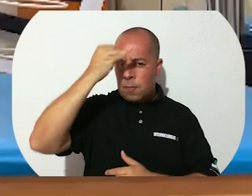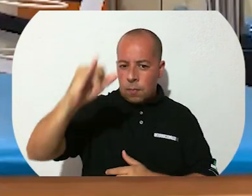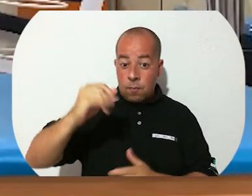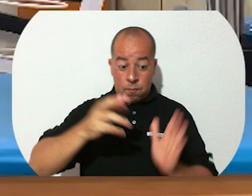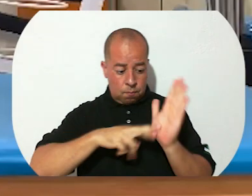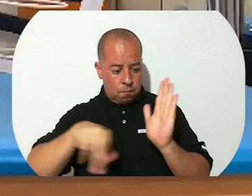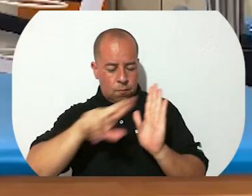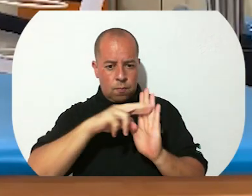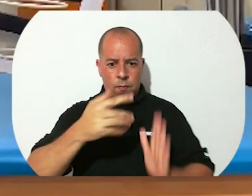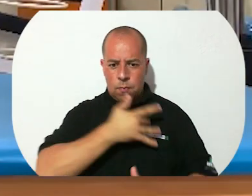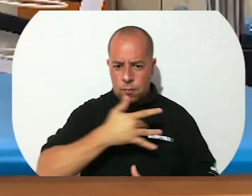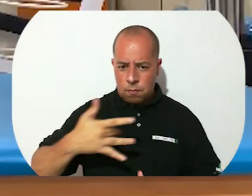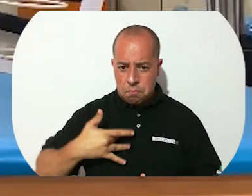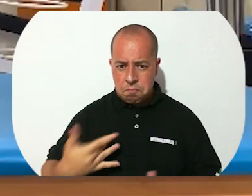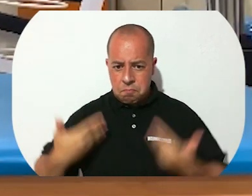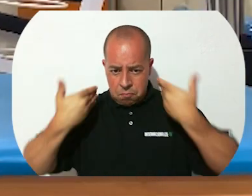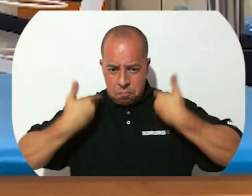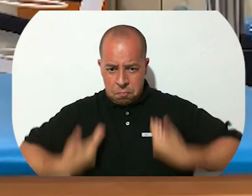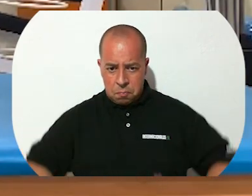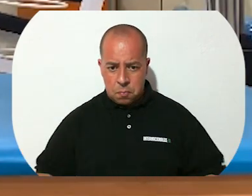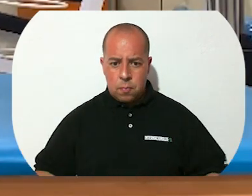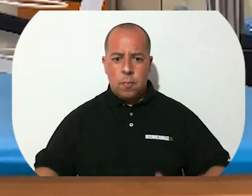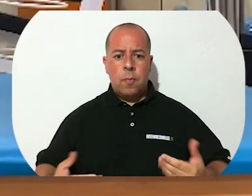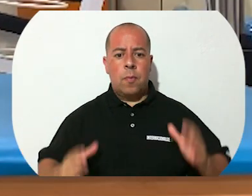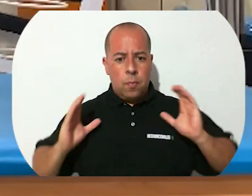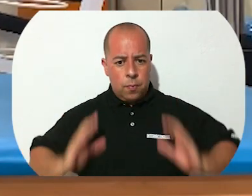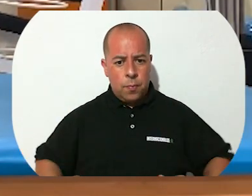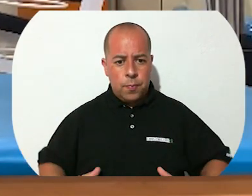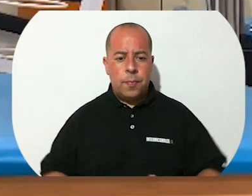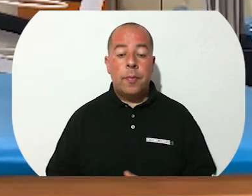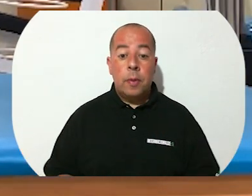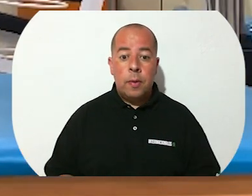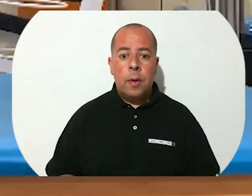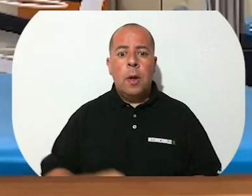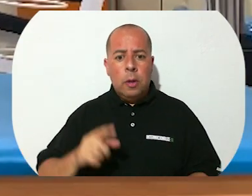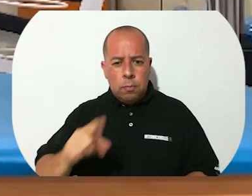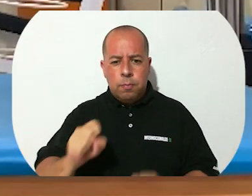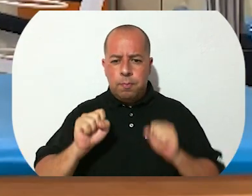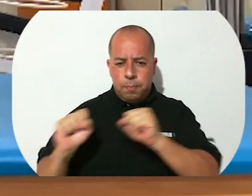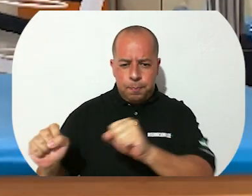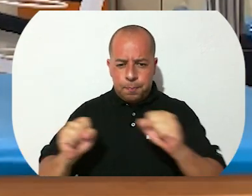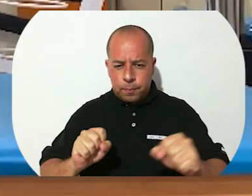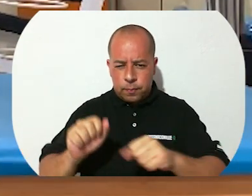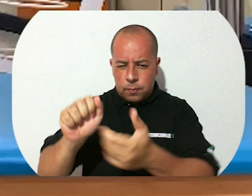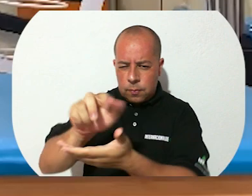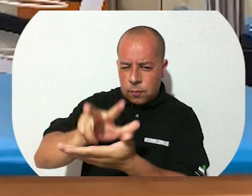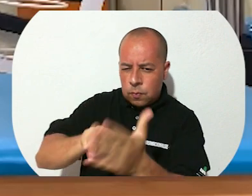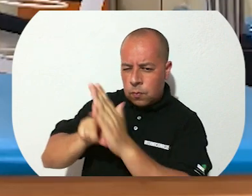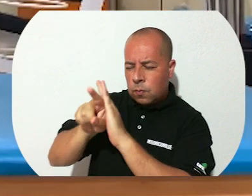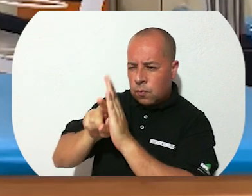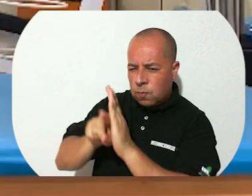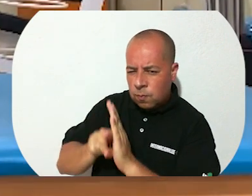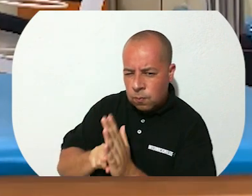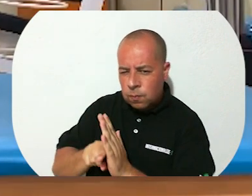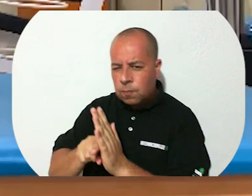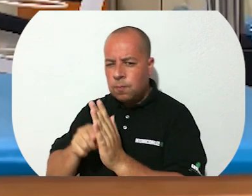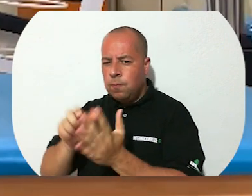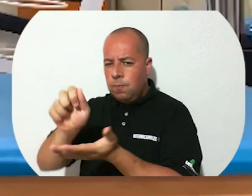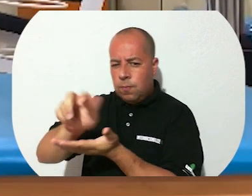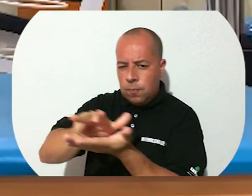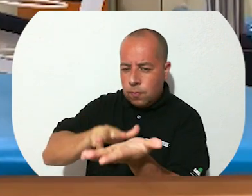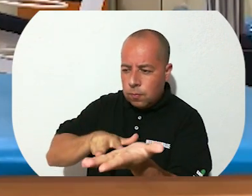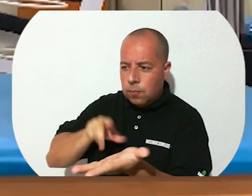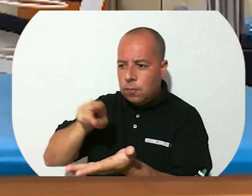a prevenção, recuperação e melhoria da função física. Ele é capaz de avaliar,